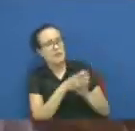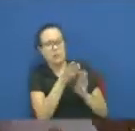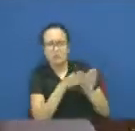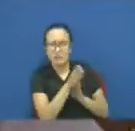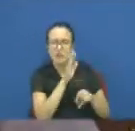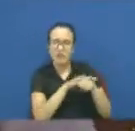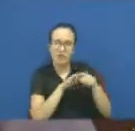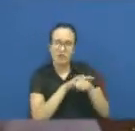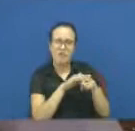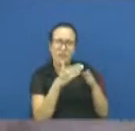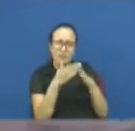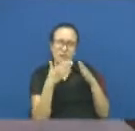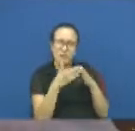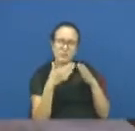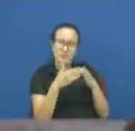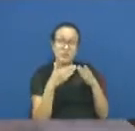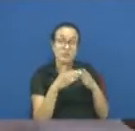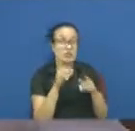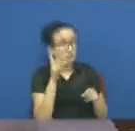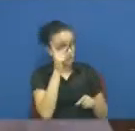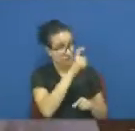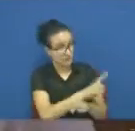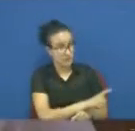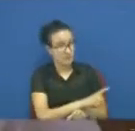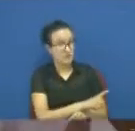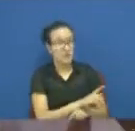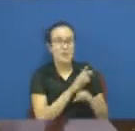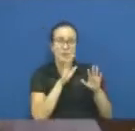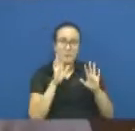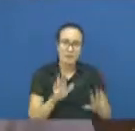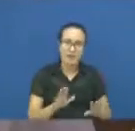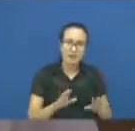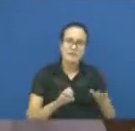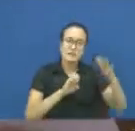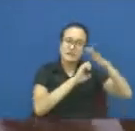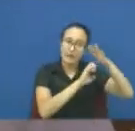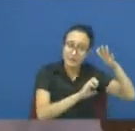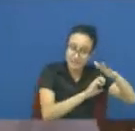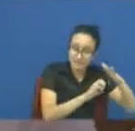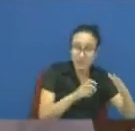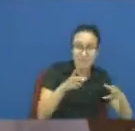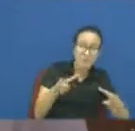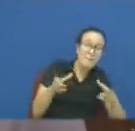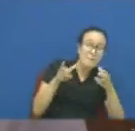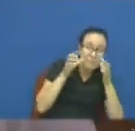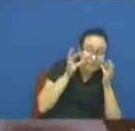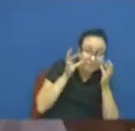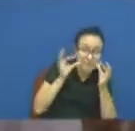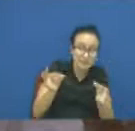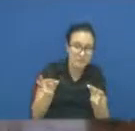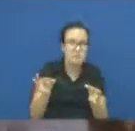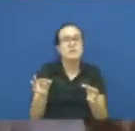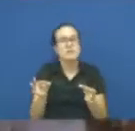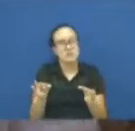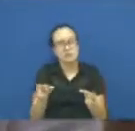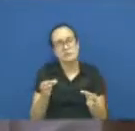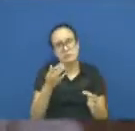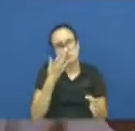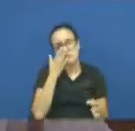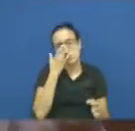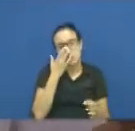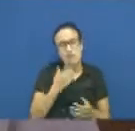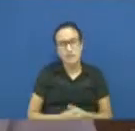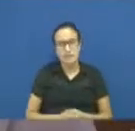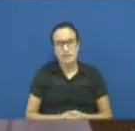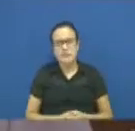as empresas possam estar abrindo, e nós temos aqui grandes empresas em Limeira que